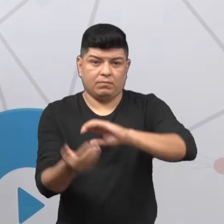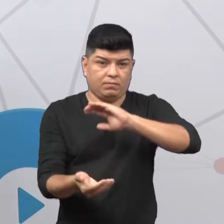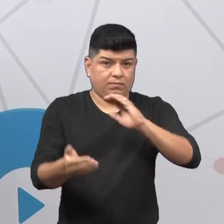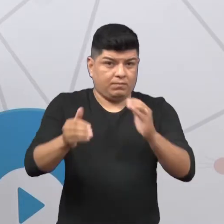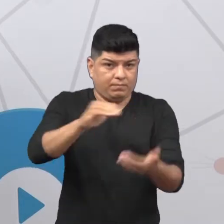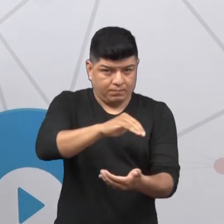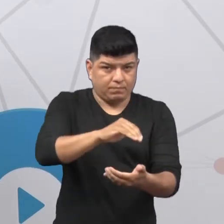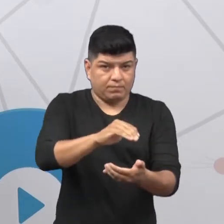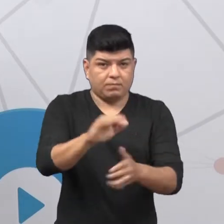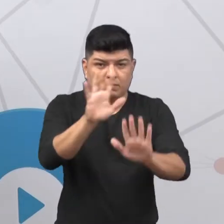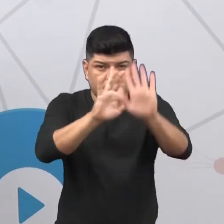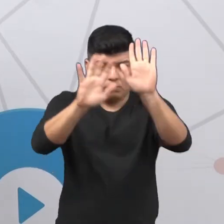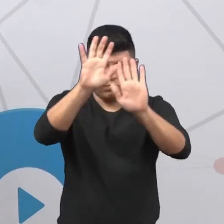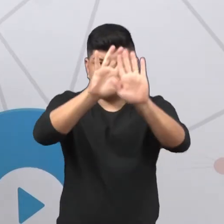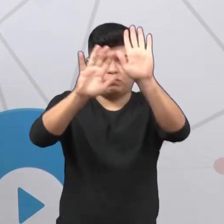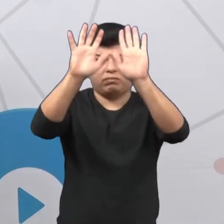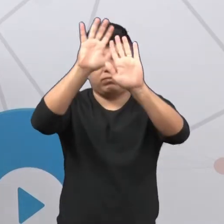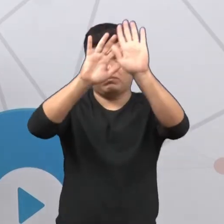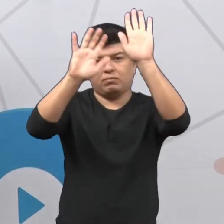transformações gasosas.